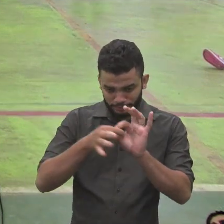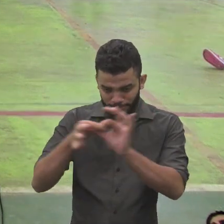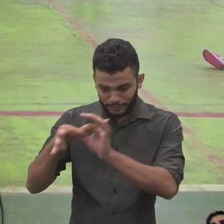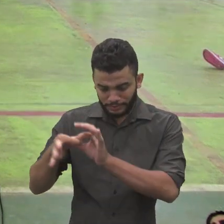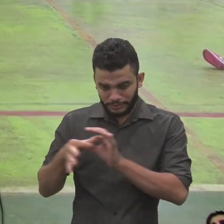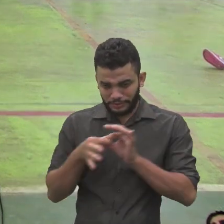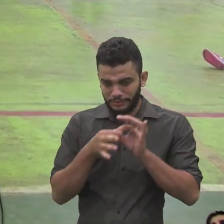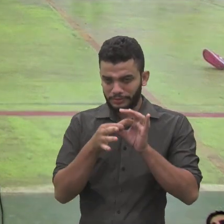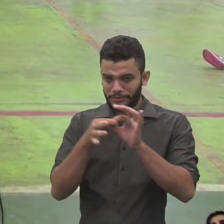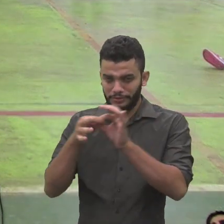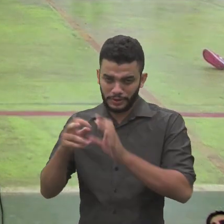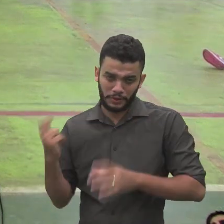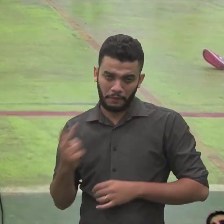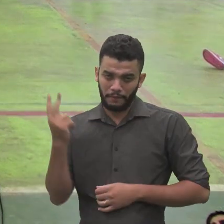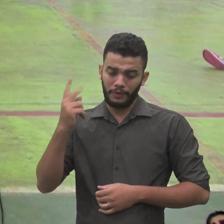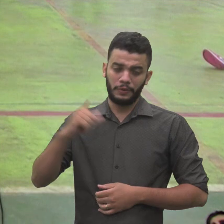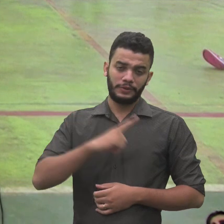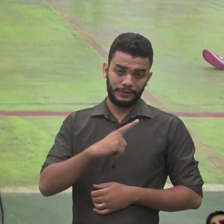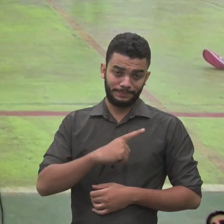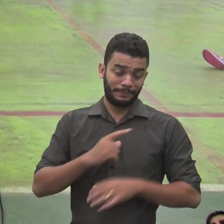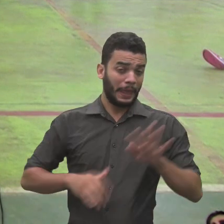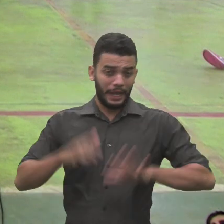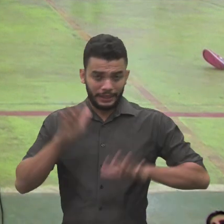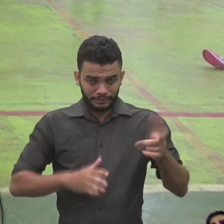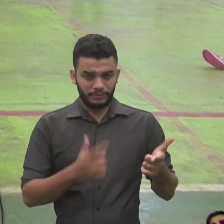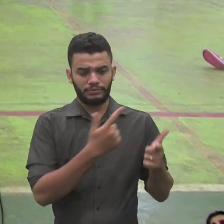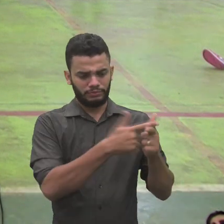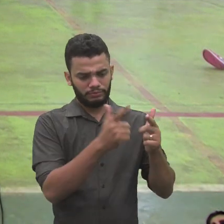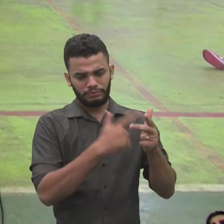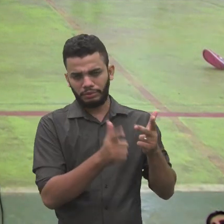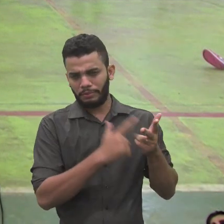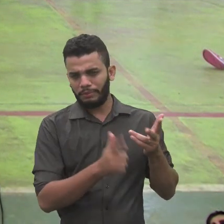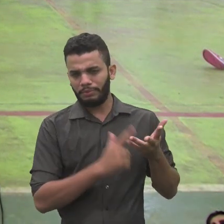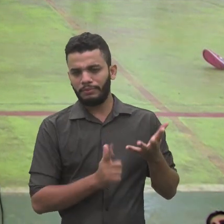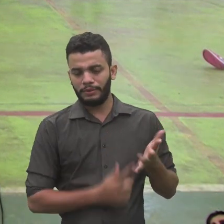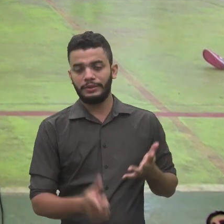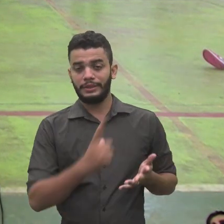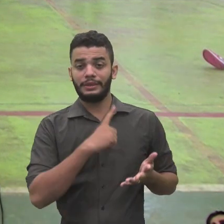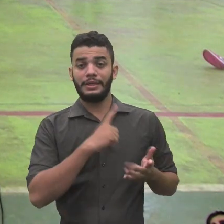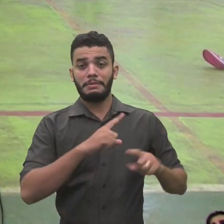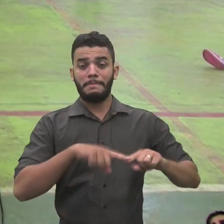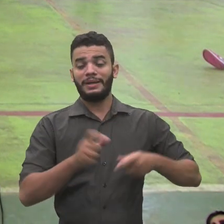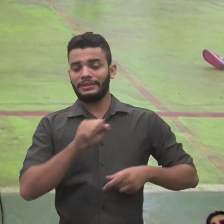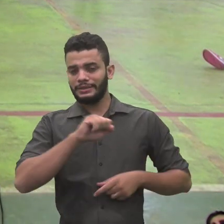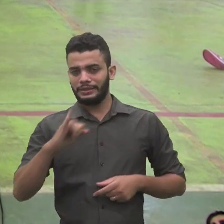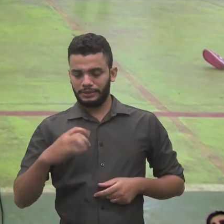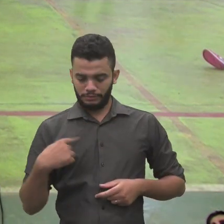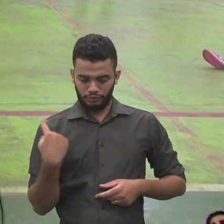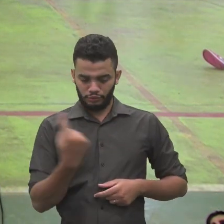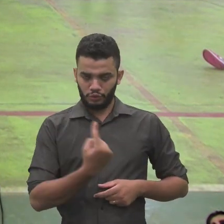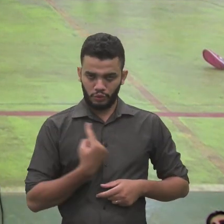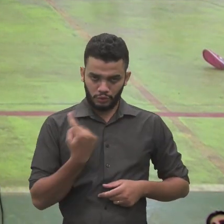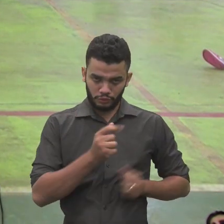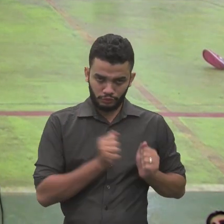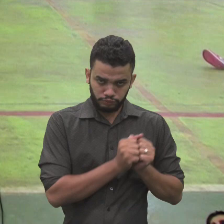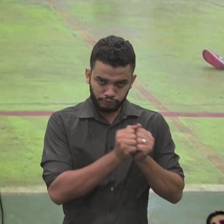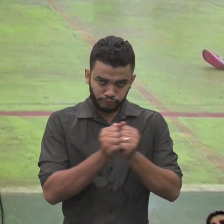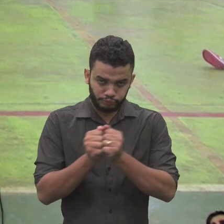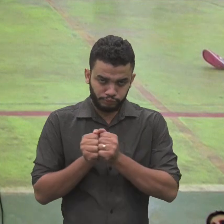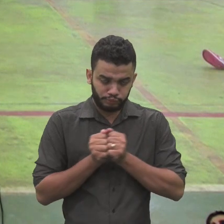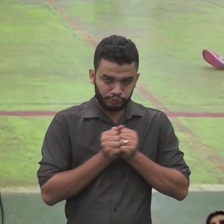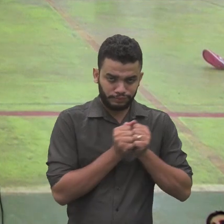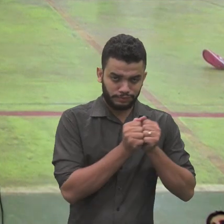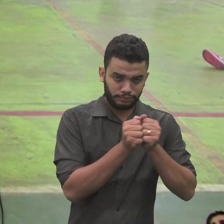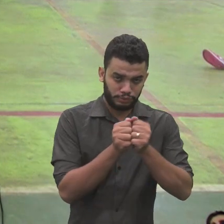hora balance para um lado, balance para o outro, mas no final, se todos nós estivermos juntos pela mesma causa, a